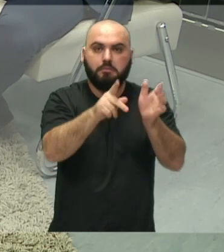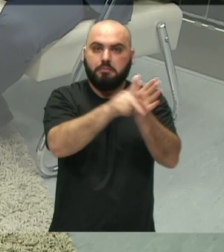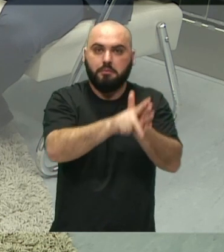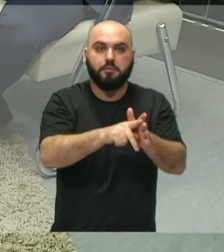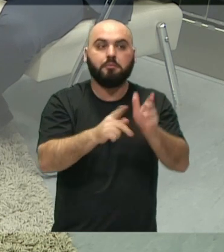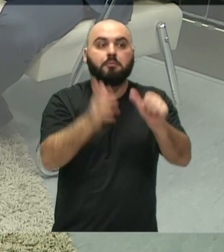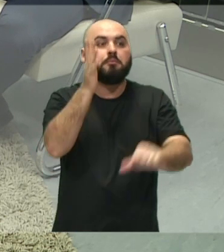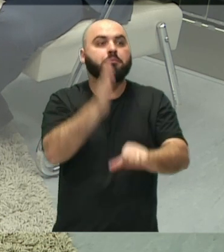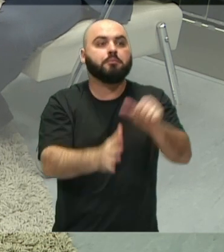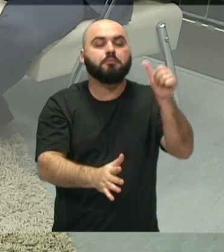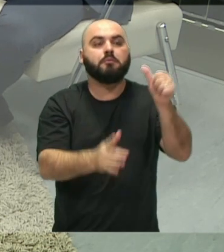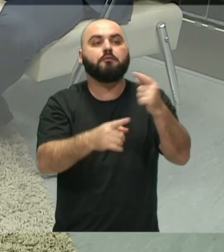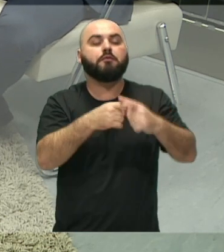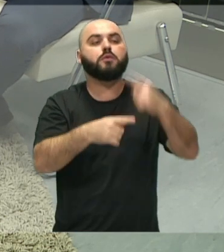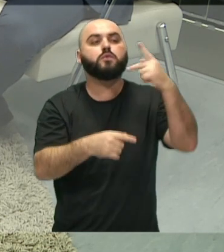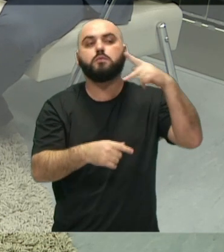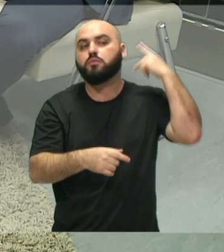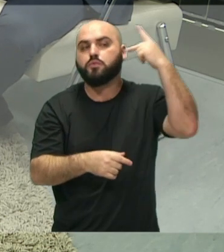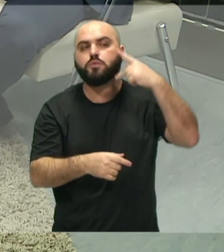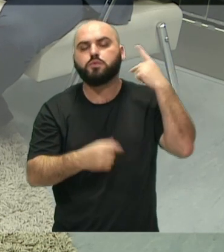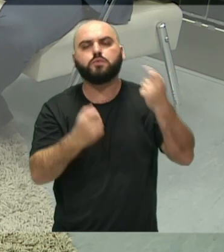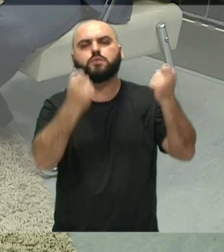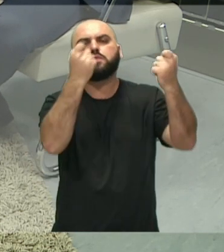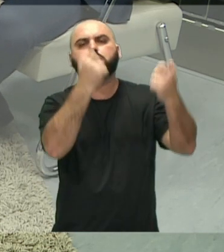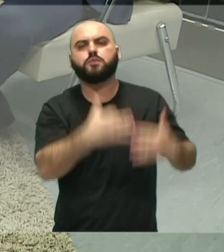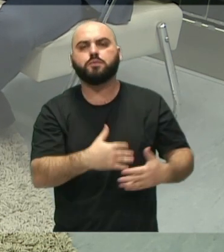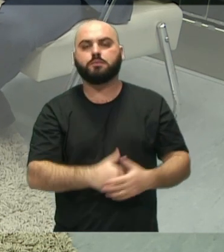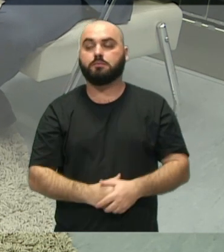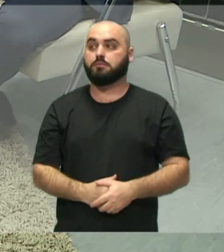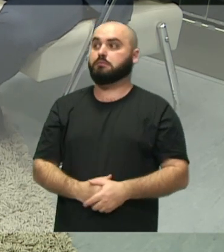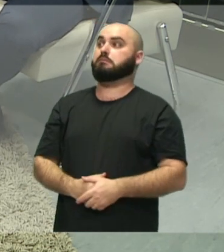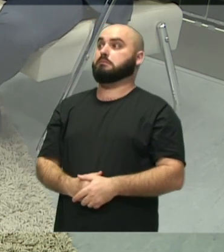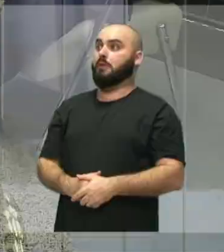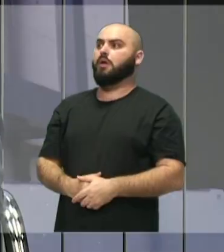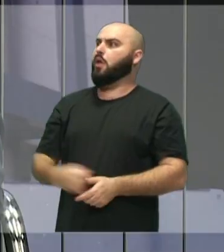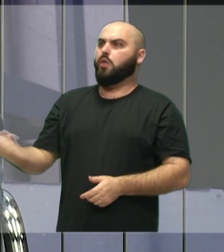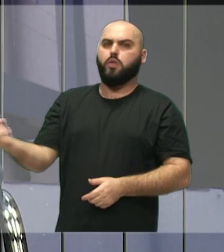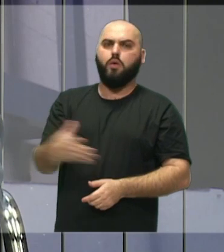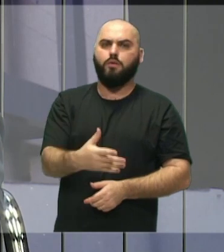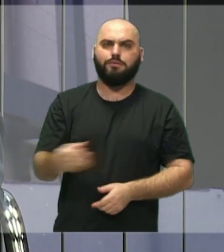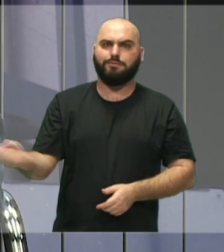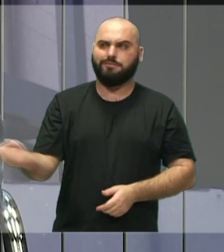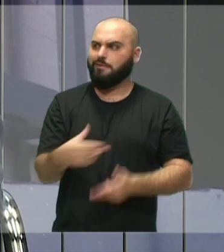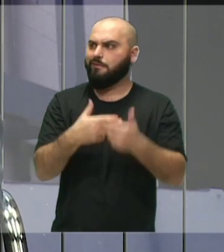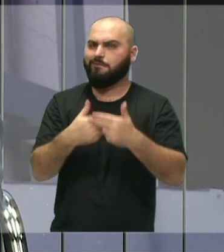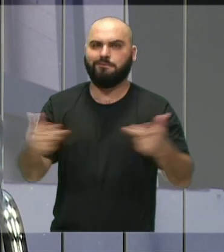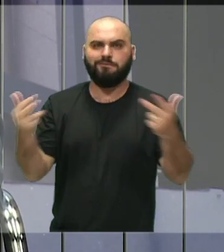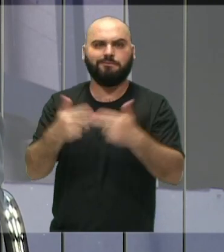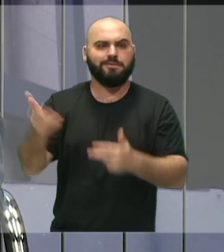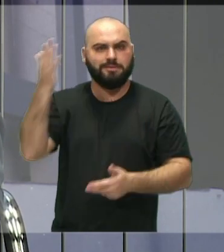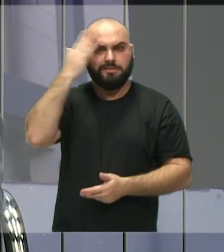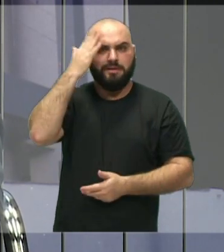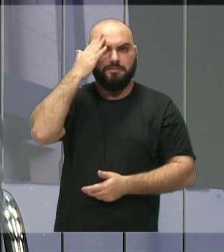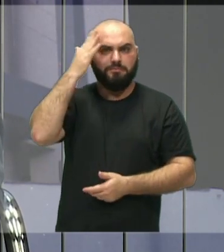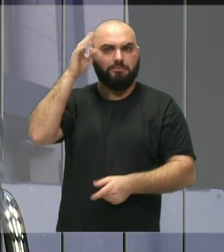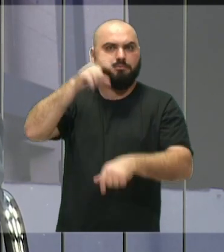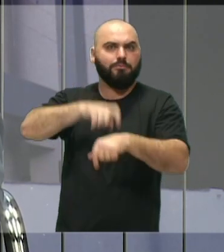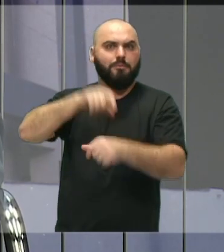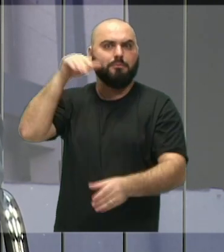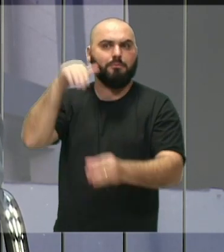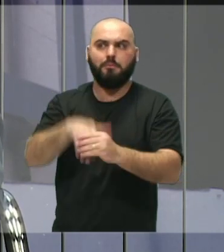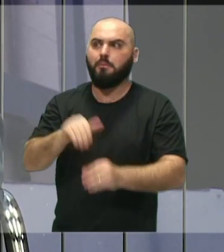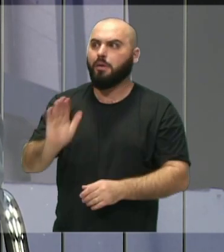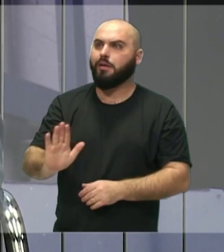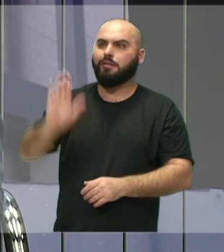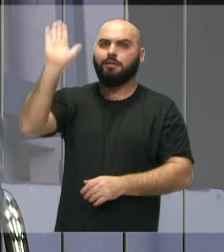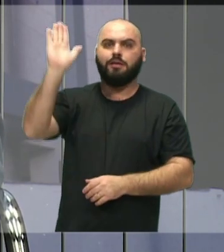político. Como é que foi todo esse processo? Tudo muito novo, como eu te falei, né? Você passar por um processo eleitoral, ser